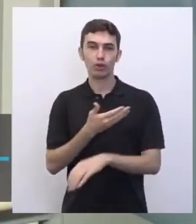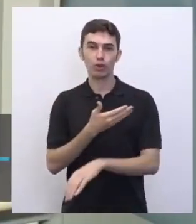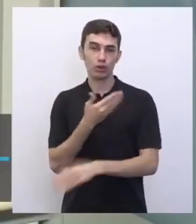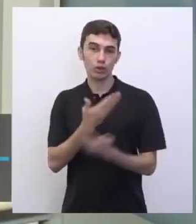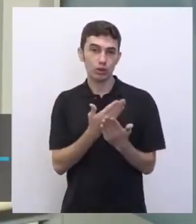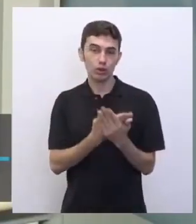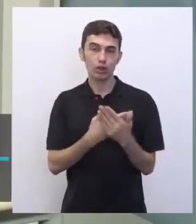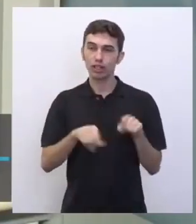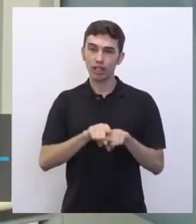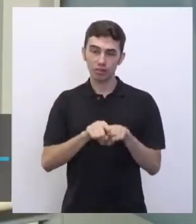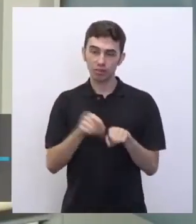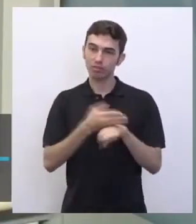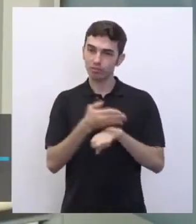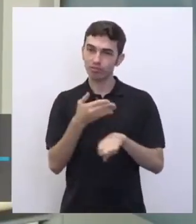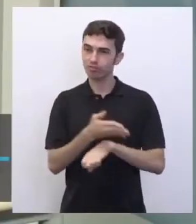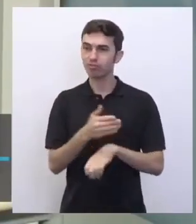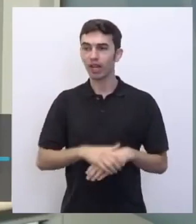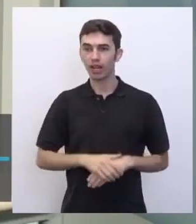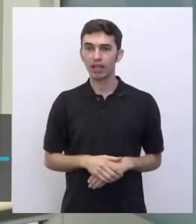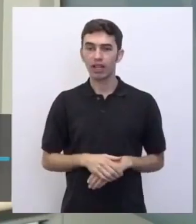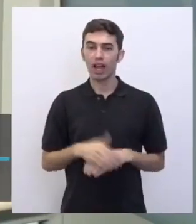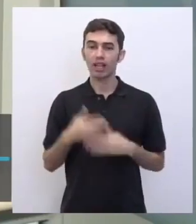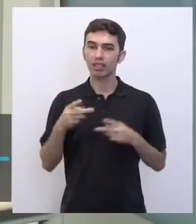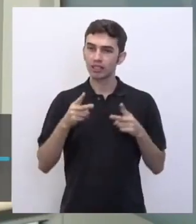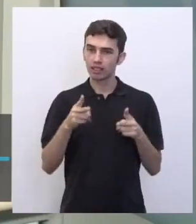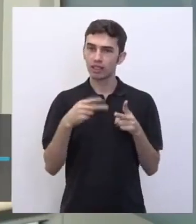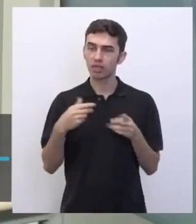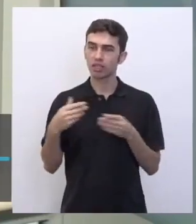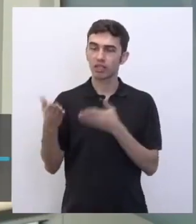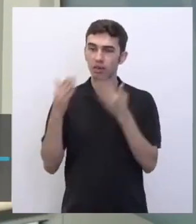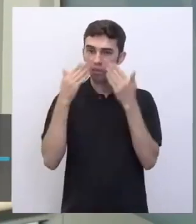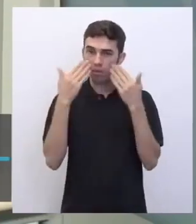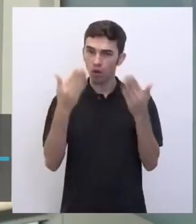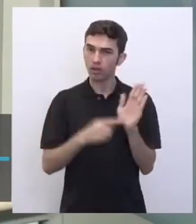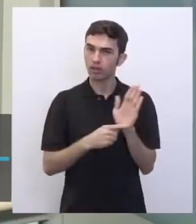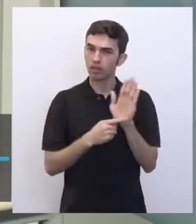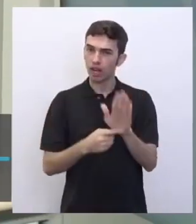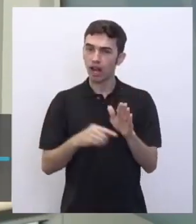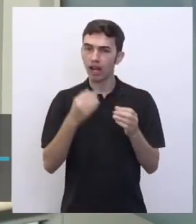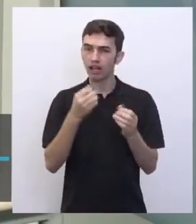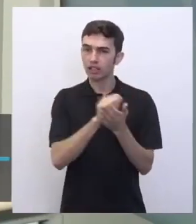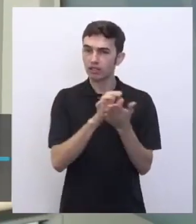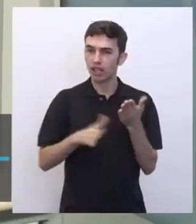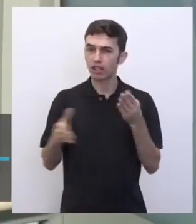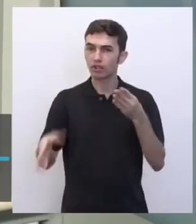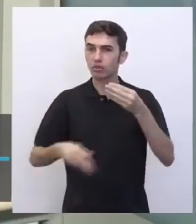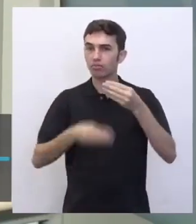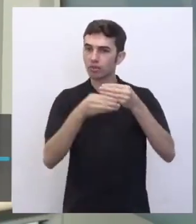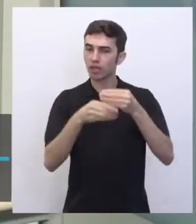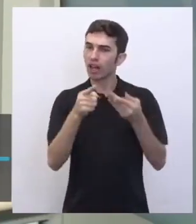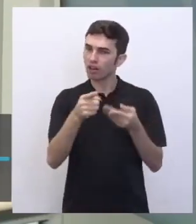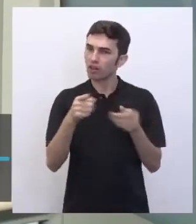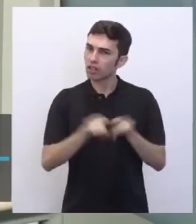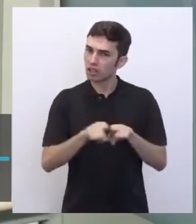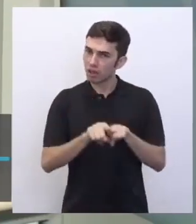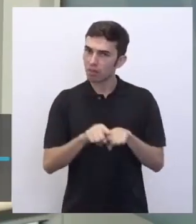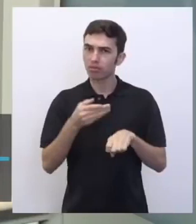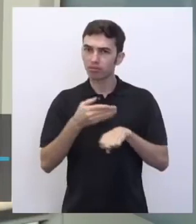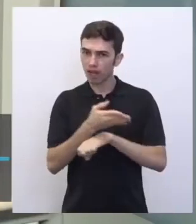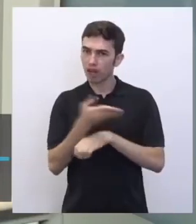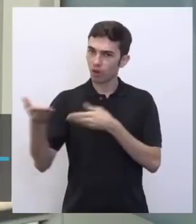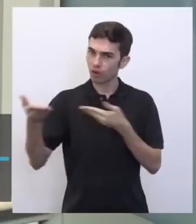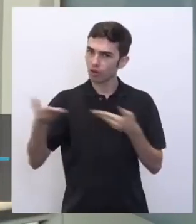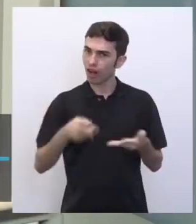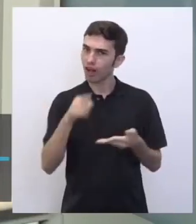a participarem também, né? A gente sempre traz aqui muitas atividades complementares, então vocês estão super convidados